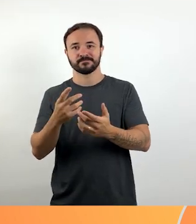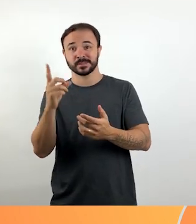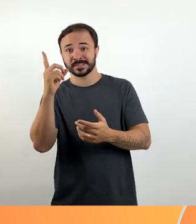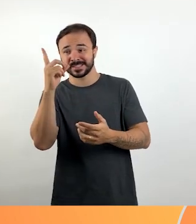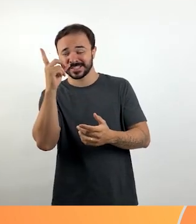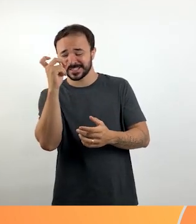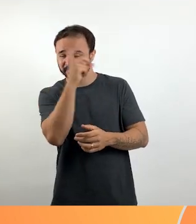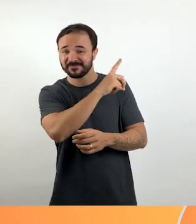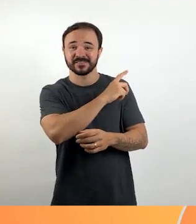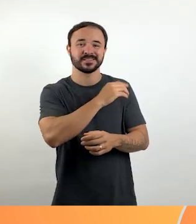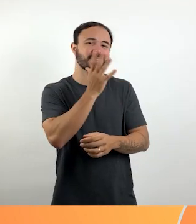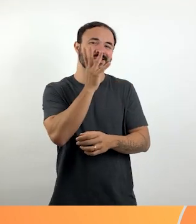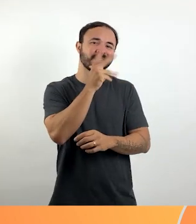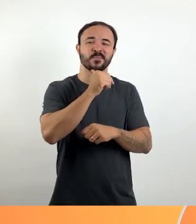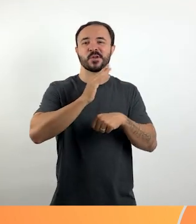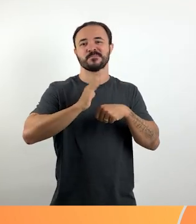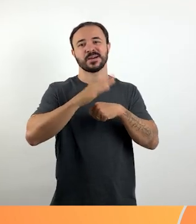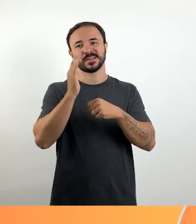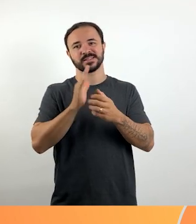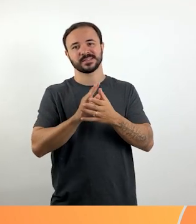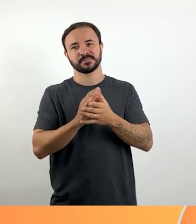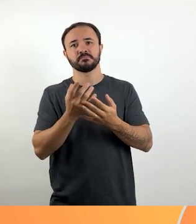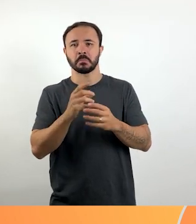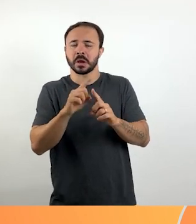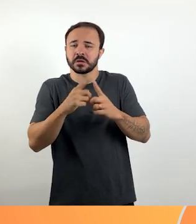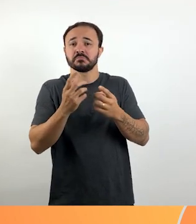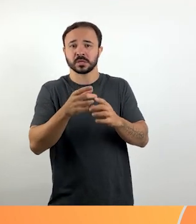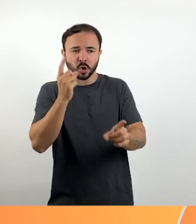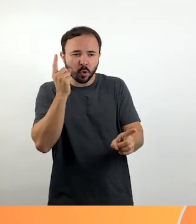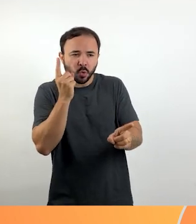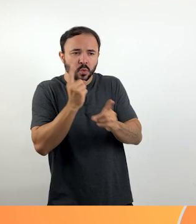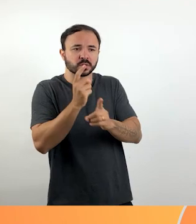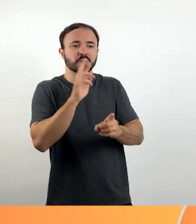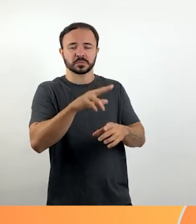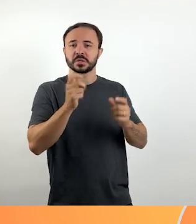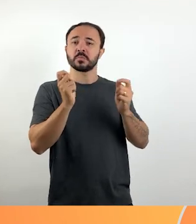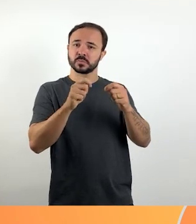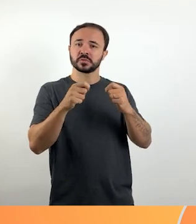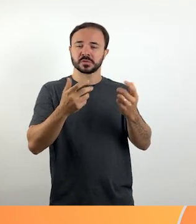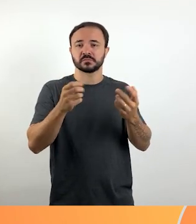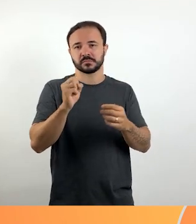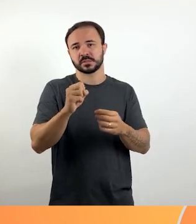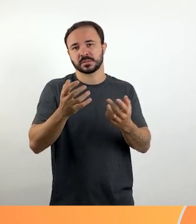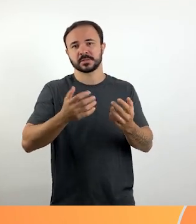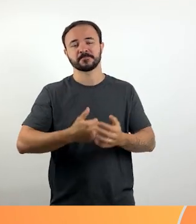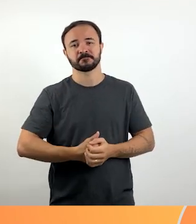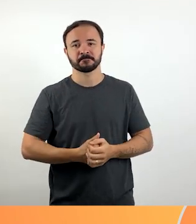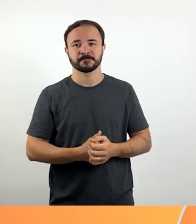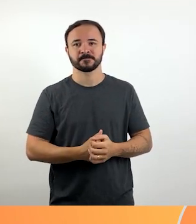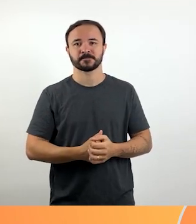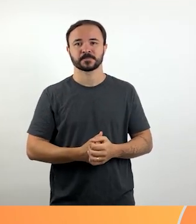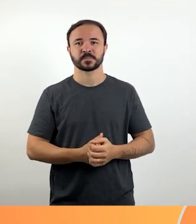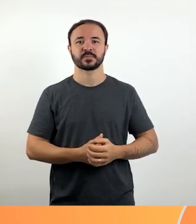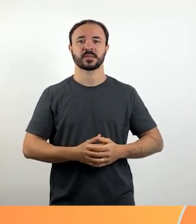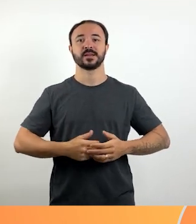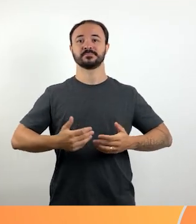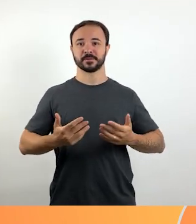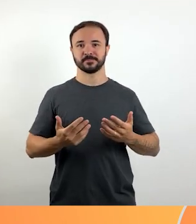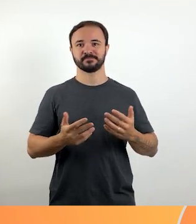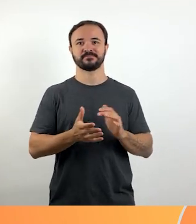suas análises de fazer os cálculos, você ia perceber que quando você formasse esses números e olhasse esse